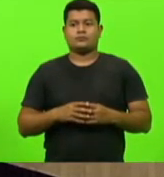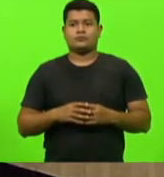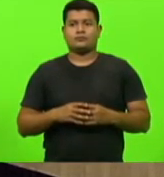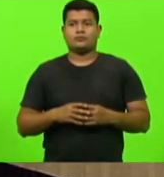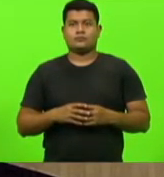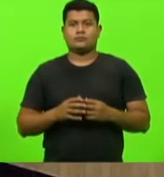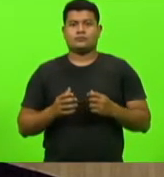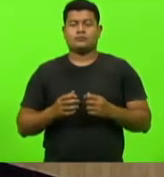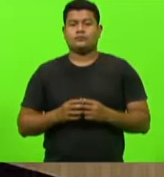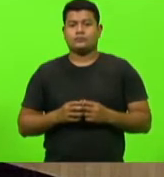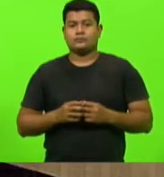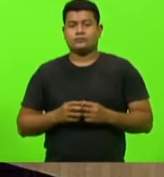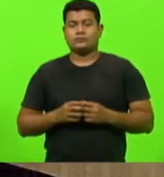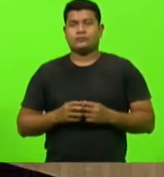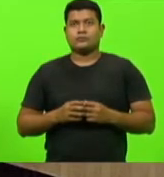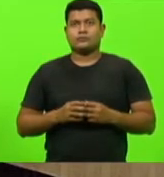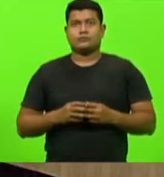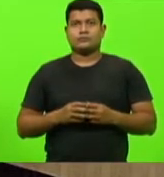Explicações pessoal.